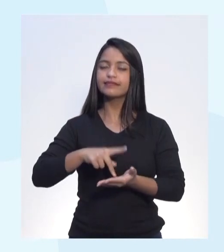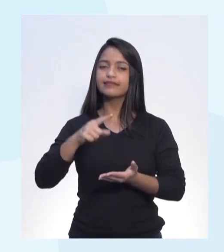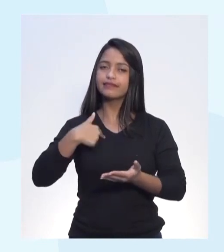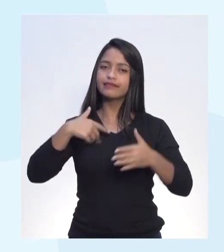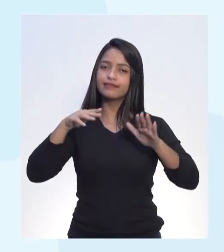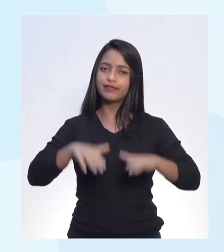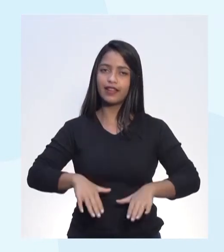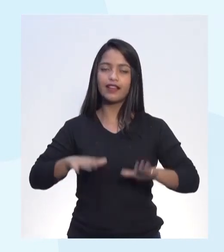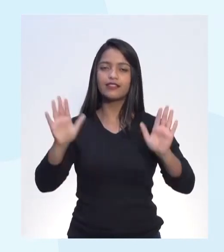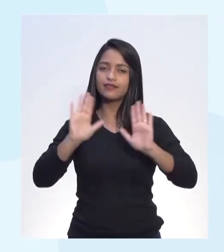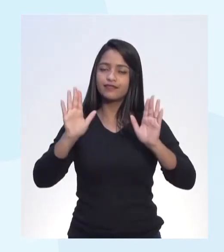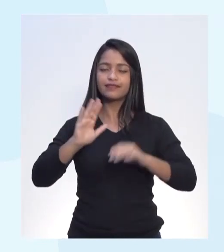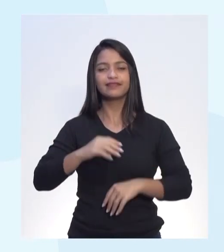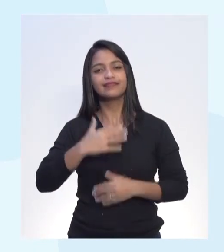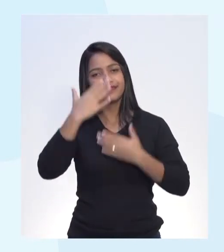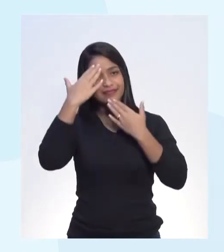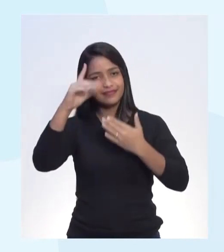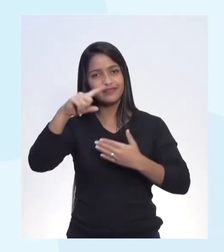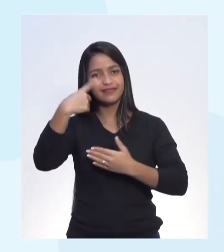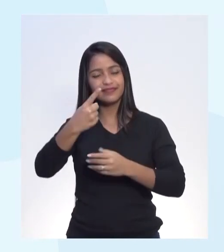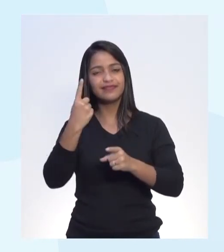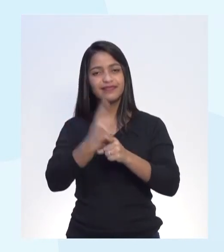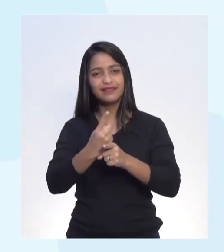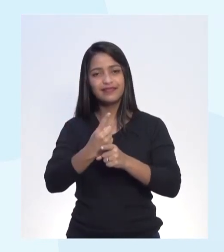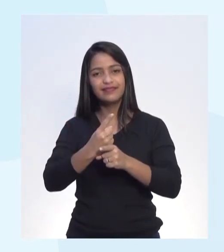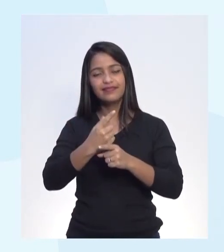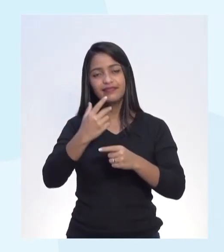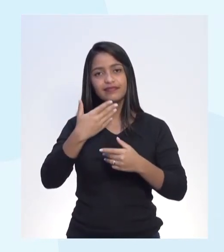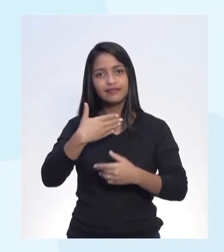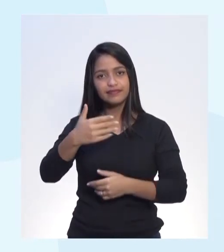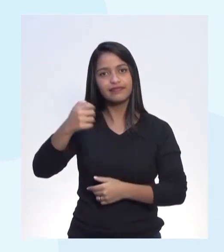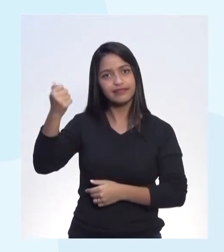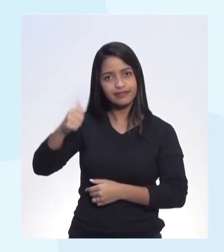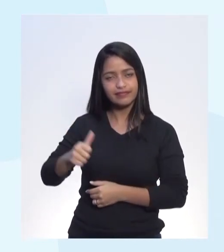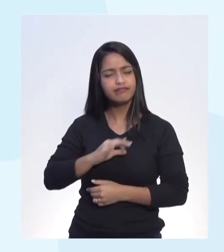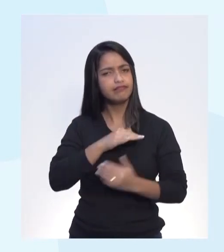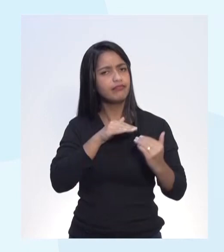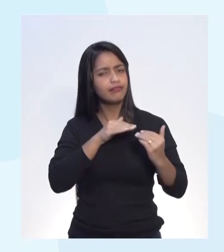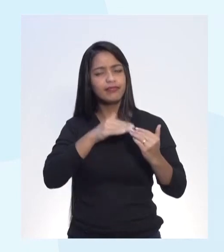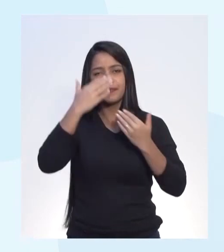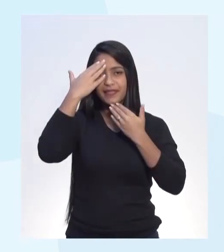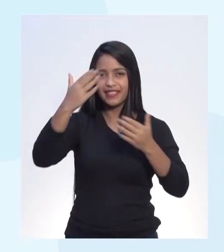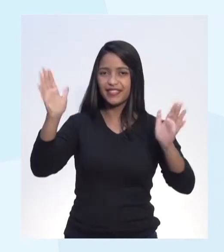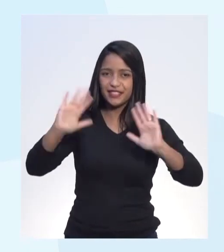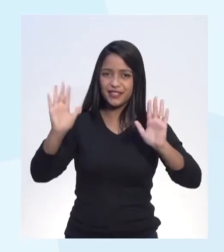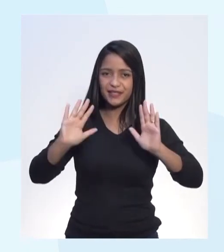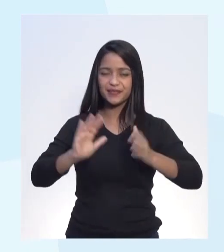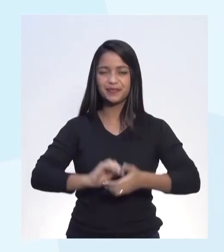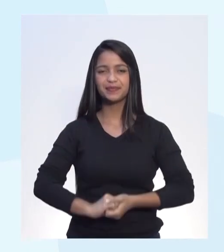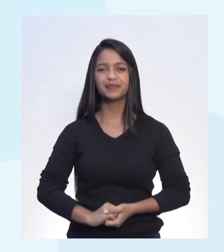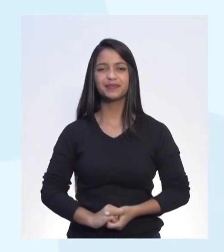por aqui, até a próxima. Obrigado, até a próxima. Avaliem lá, né, Osmar? É isso aí. Obrigadão, tchau, tchau.